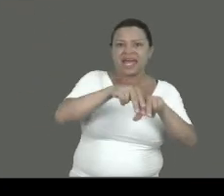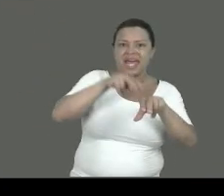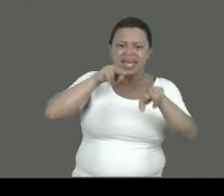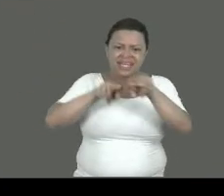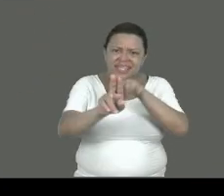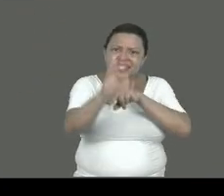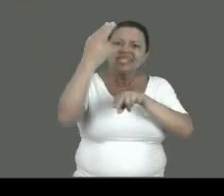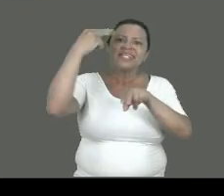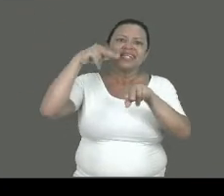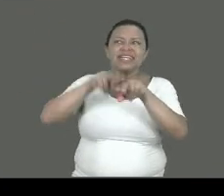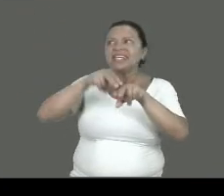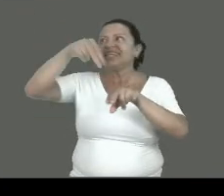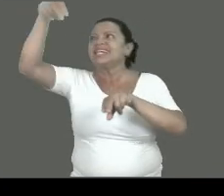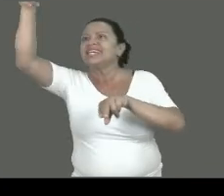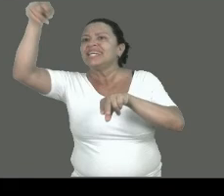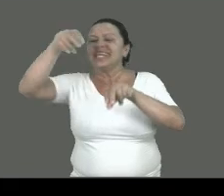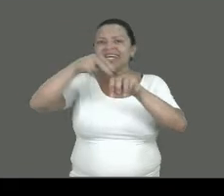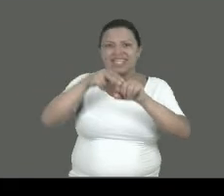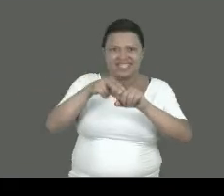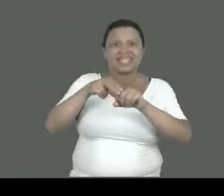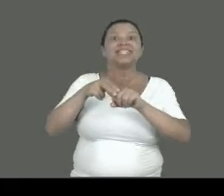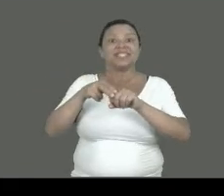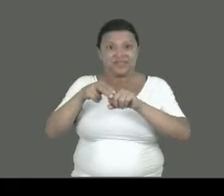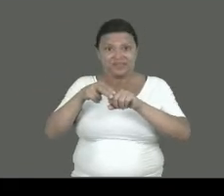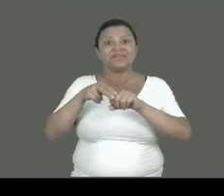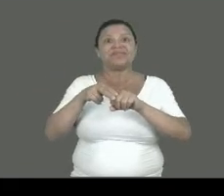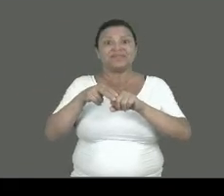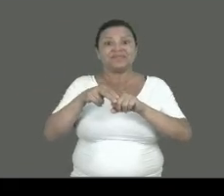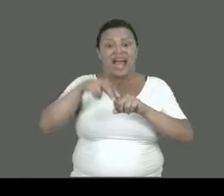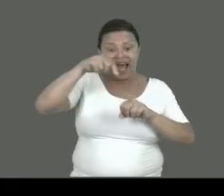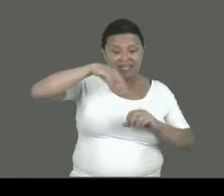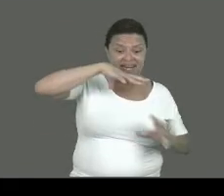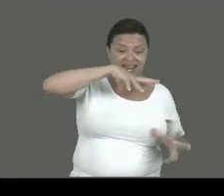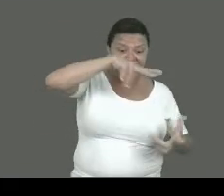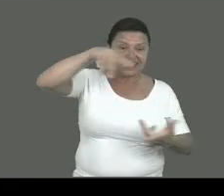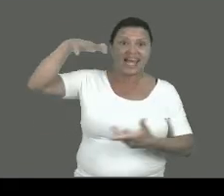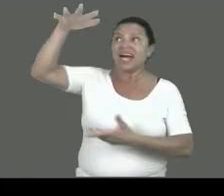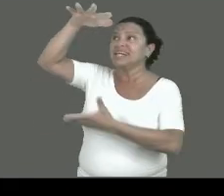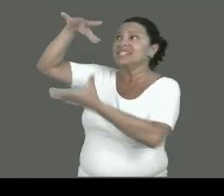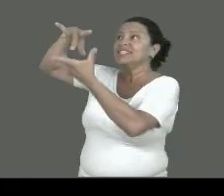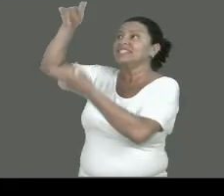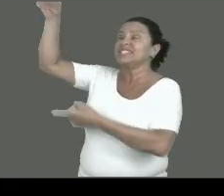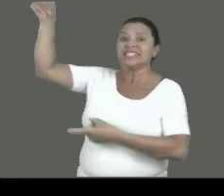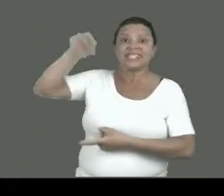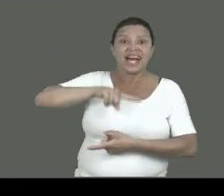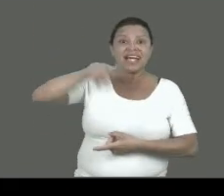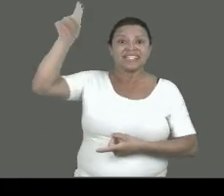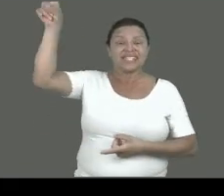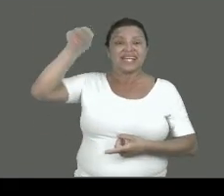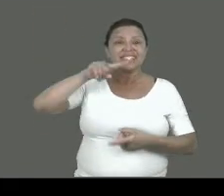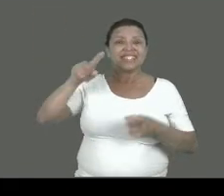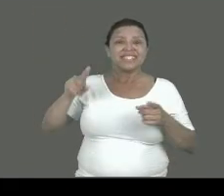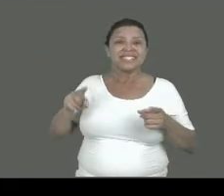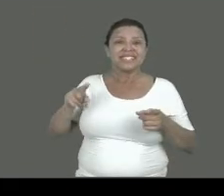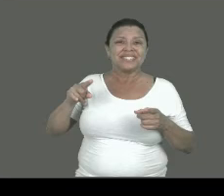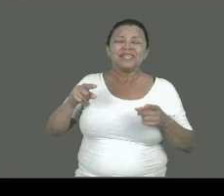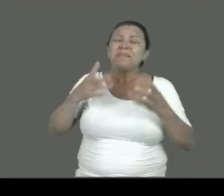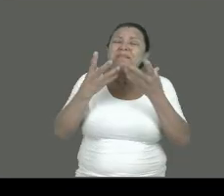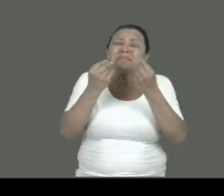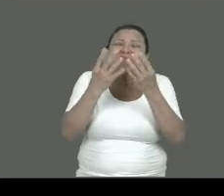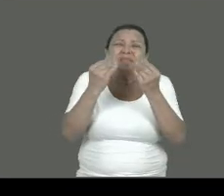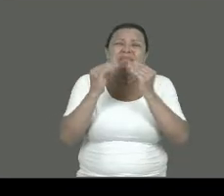dias tem espíritos transpondo esses dois planos. Todos os dias, milhares de